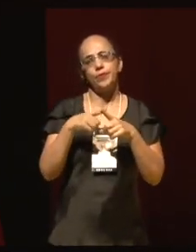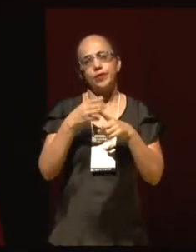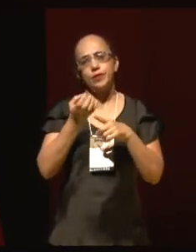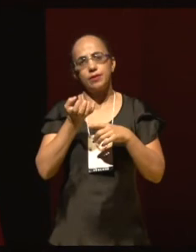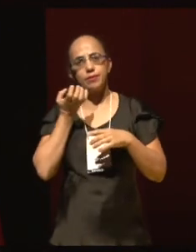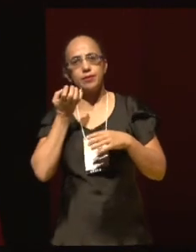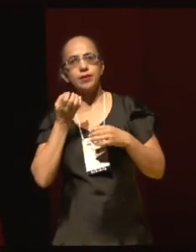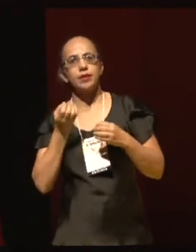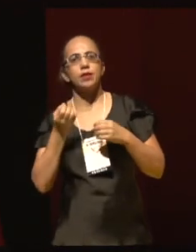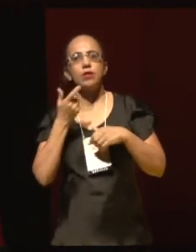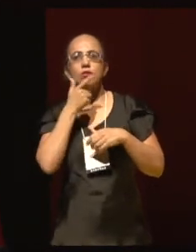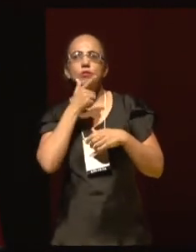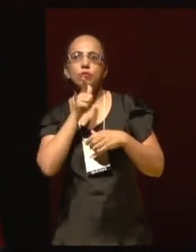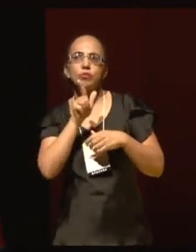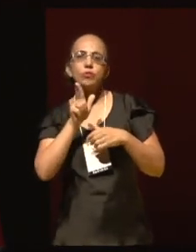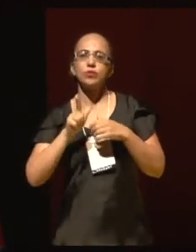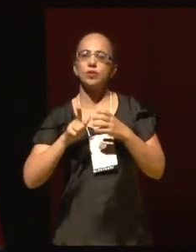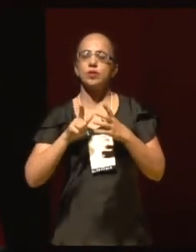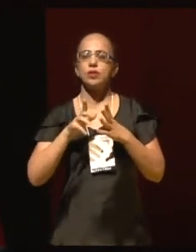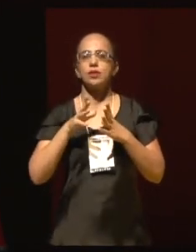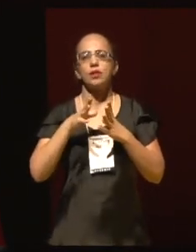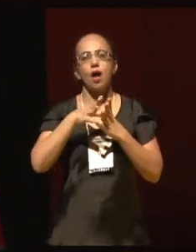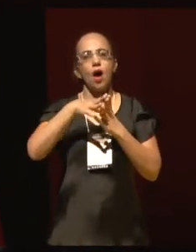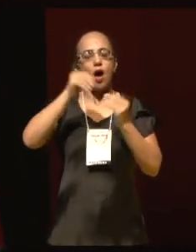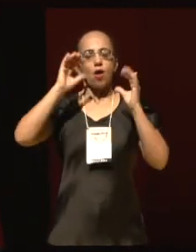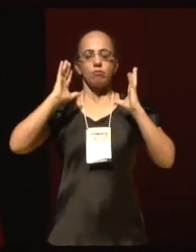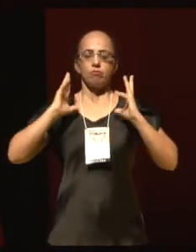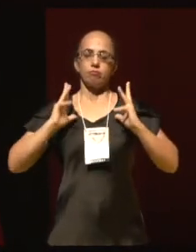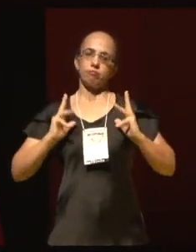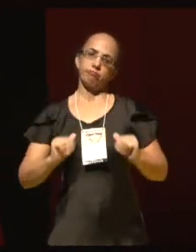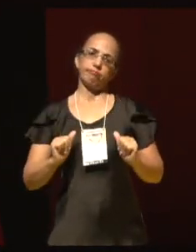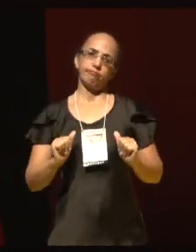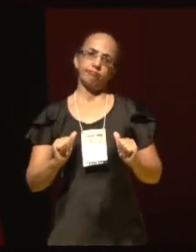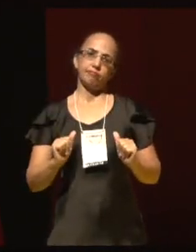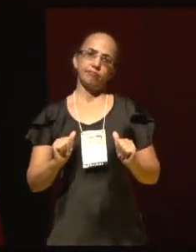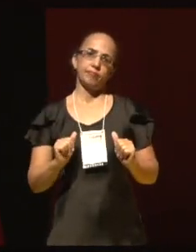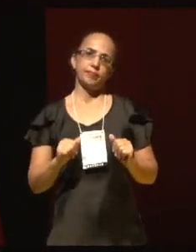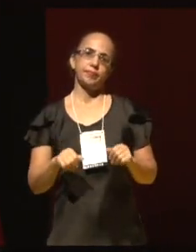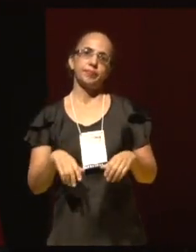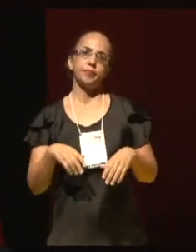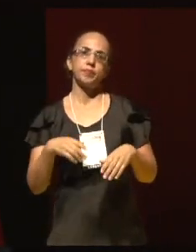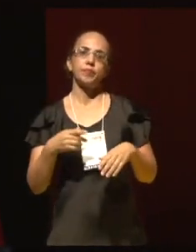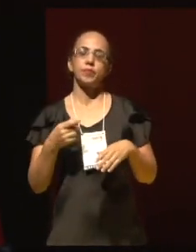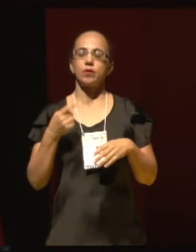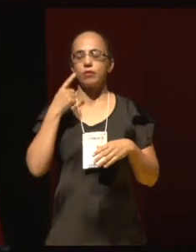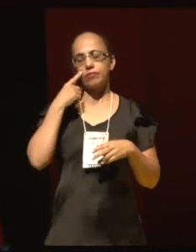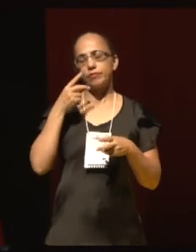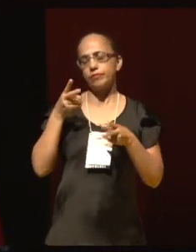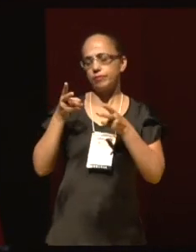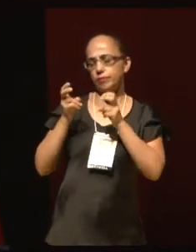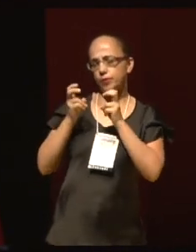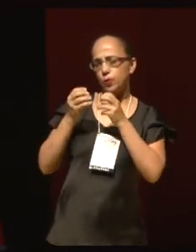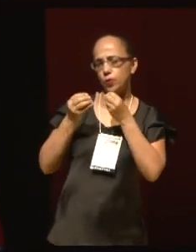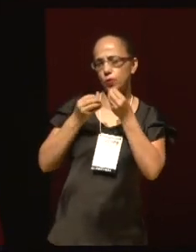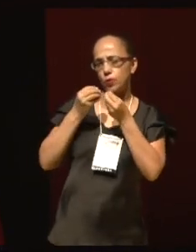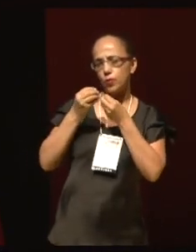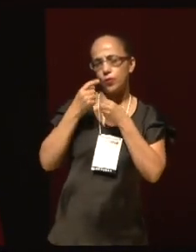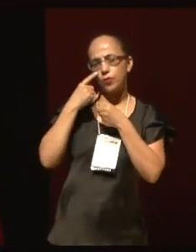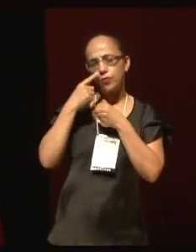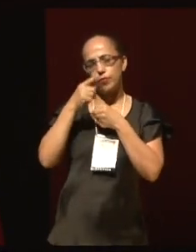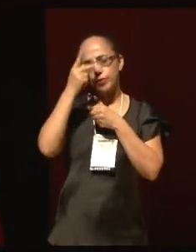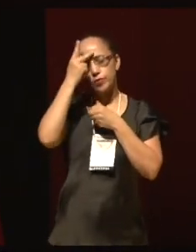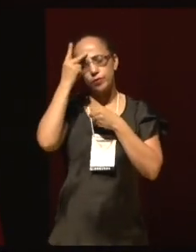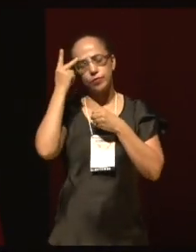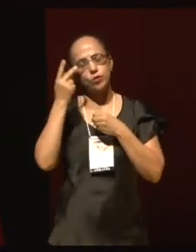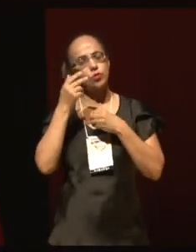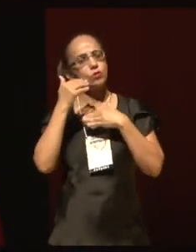Através de seus atos, através de sua presença, comover as pessoas para avançar e